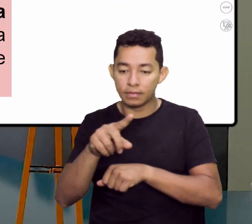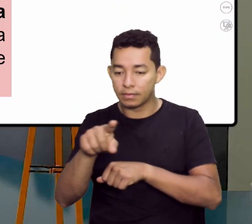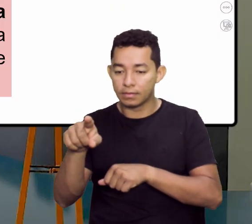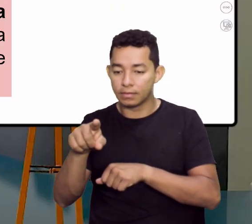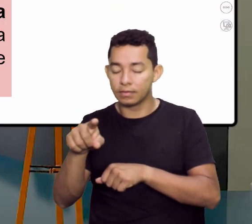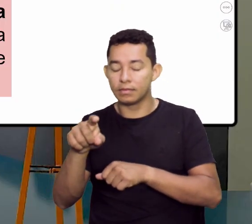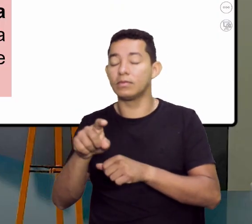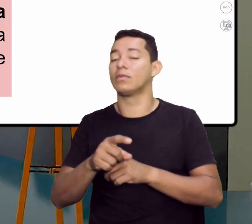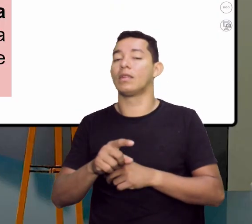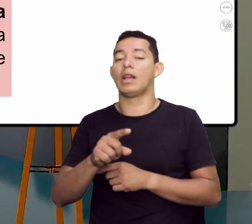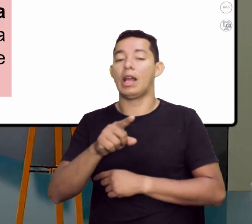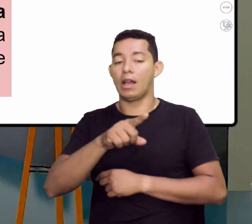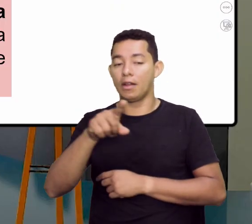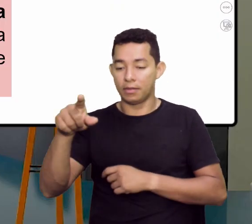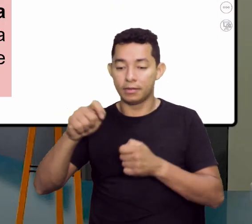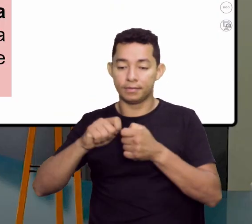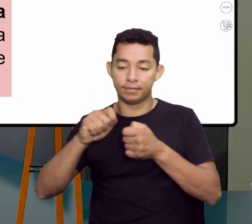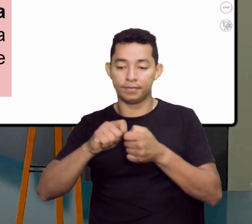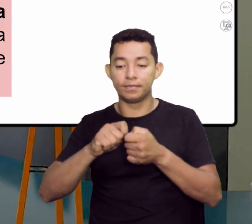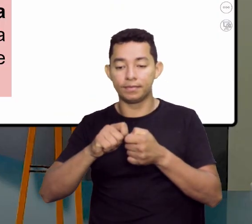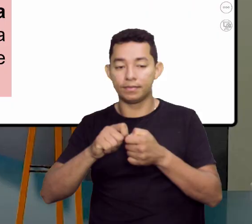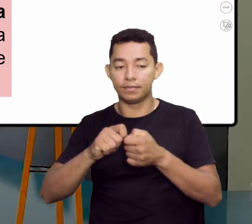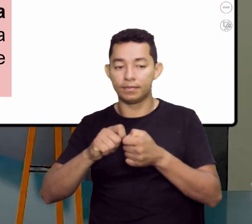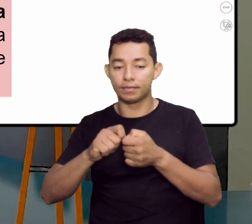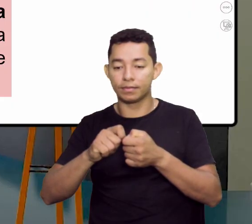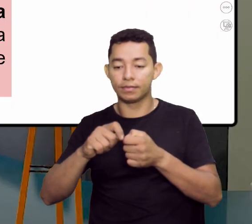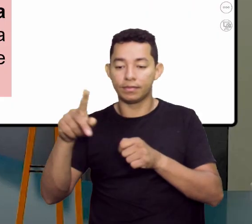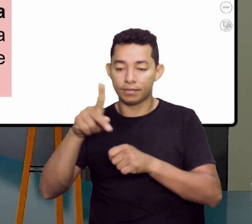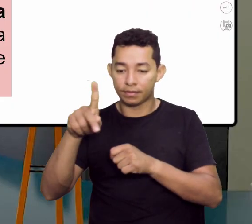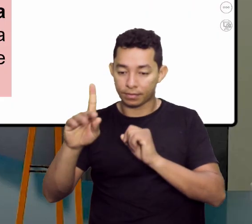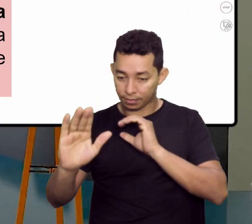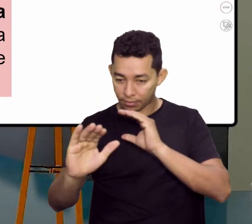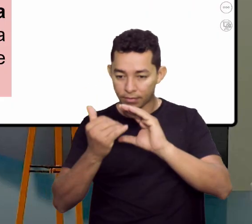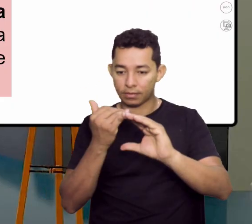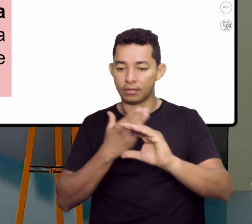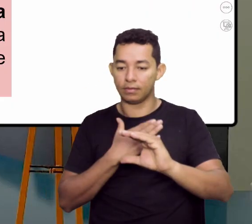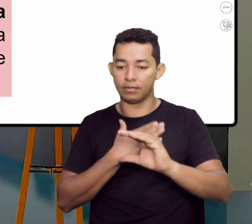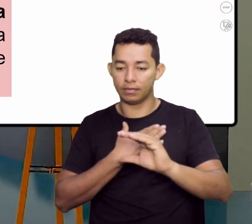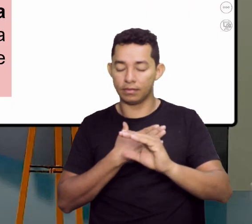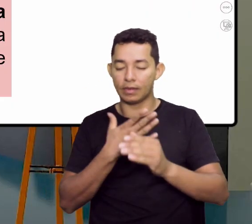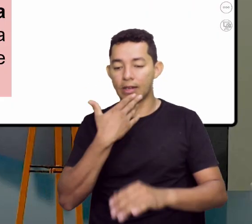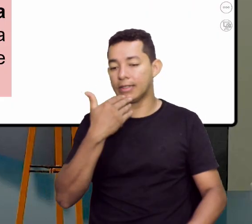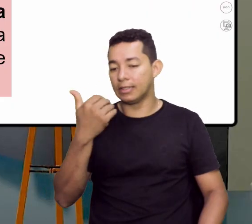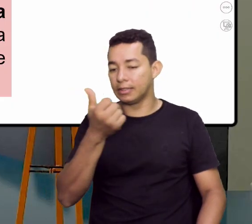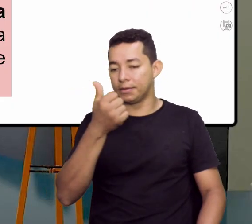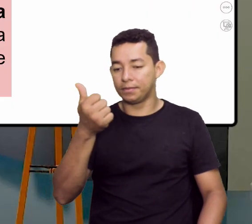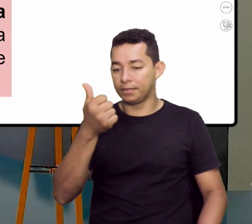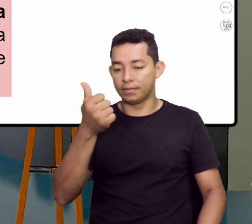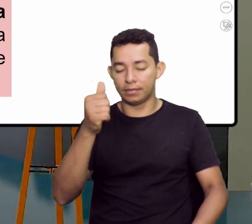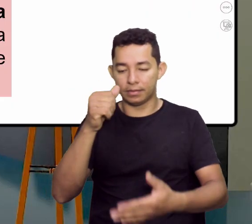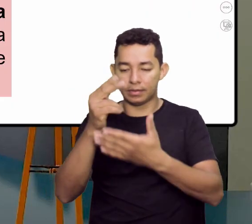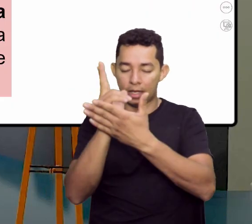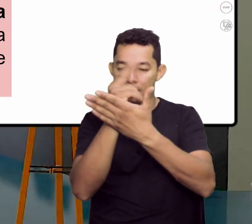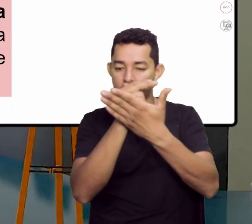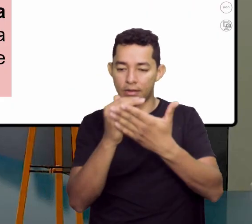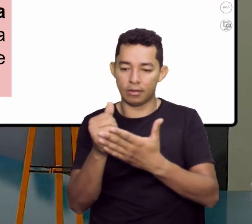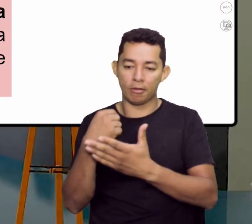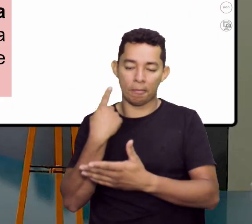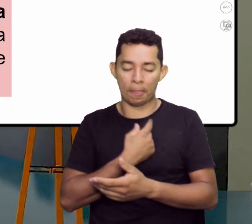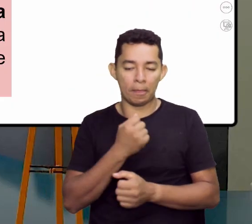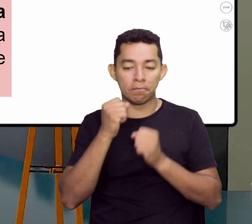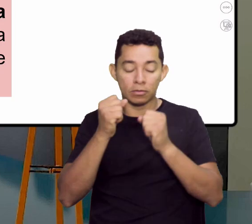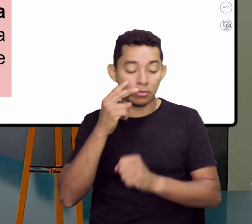alguma oportunidade, a professora ou o professor me mandar aí os melhores resultados aí para a gente poder apreciar,